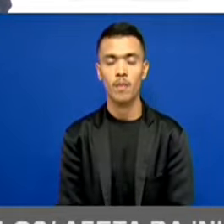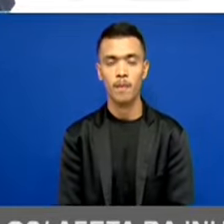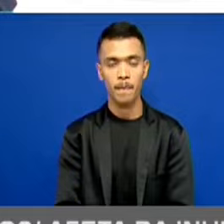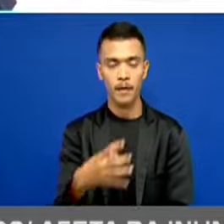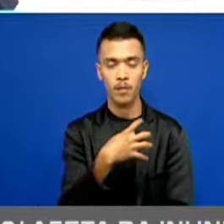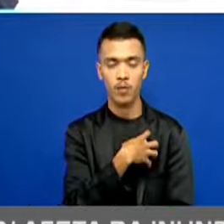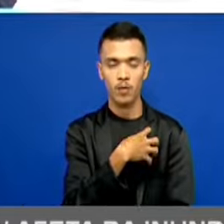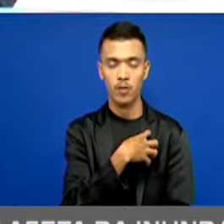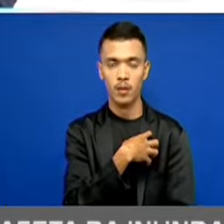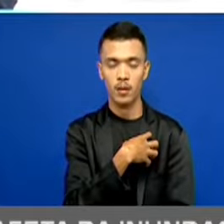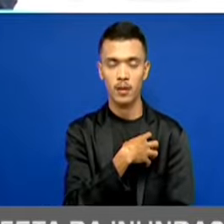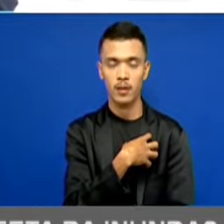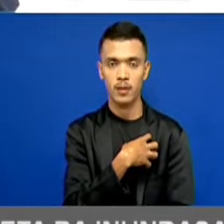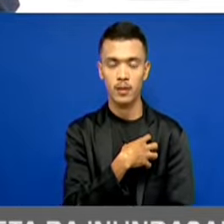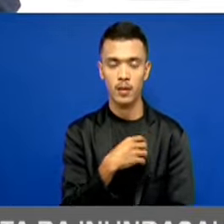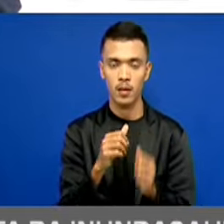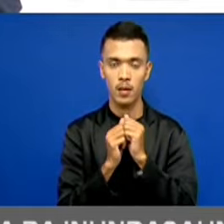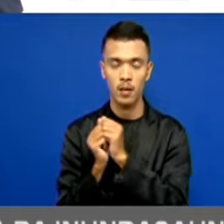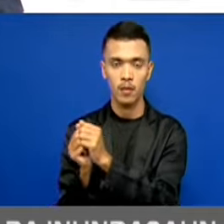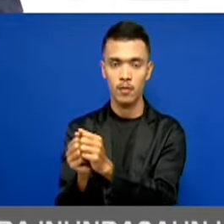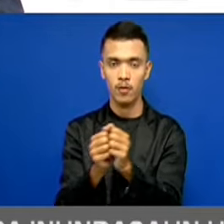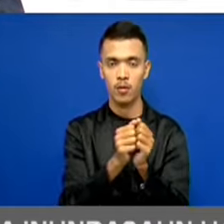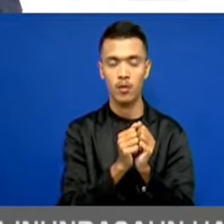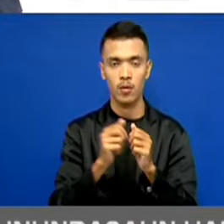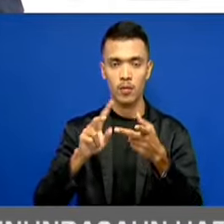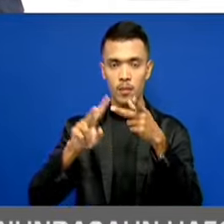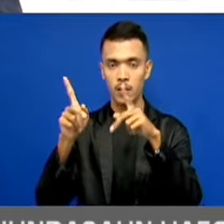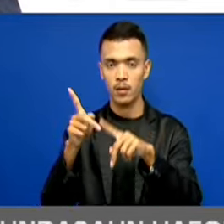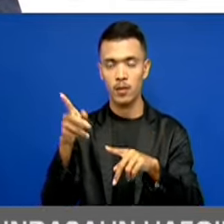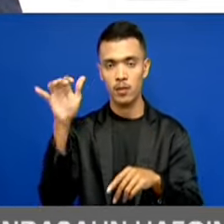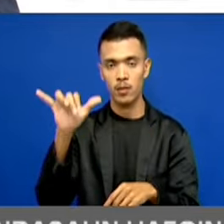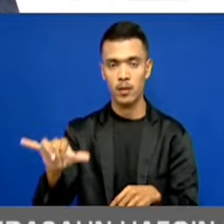Nacional de Timor-Leste, Hamuto com o parceiro Sira, Karak,